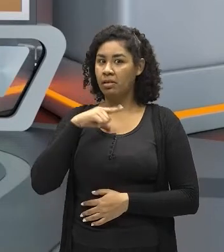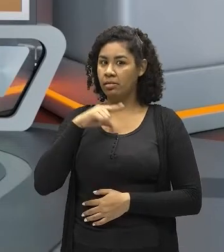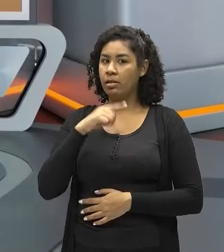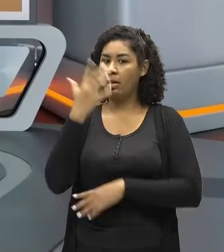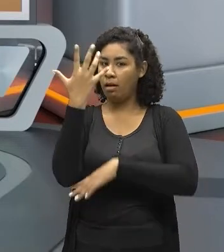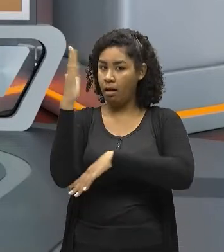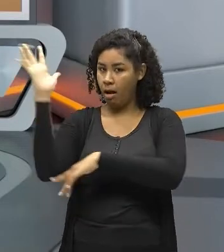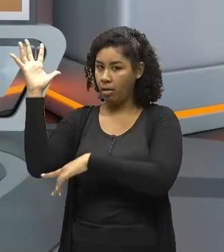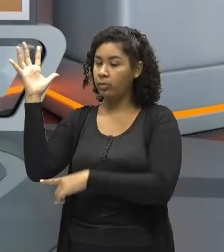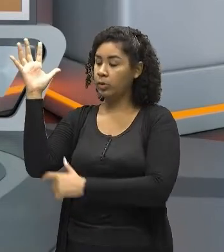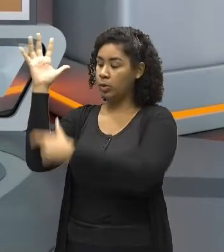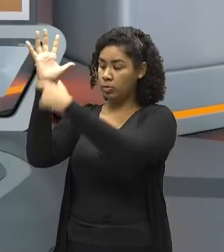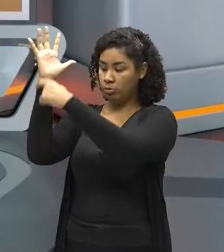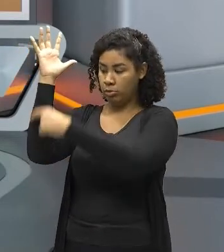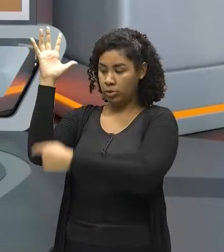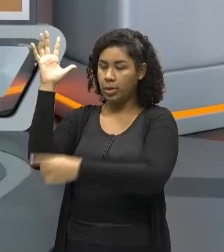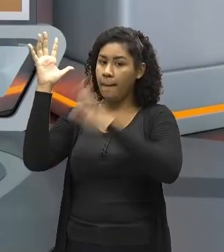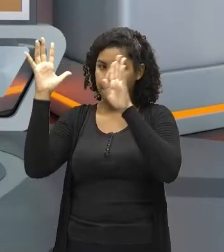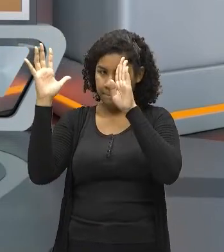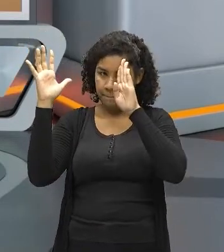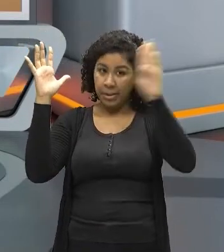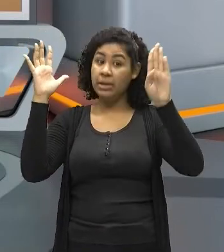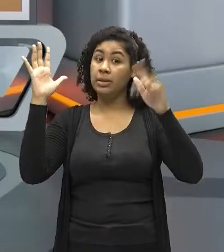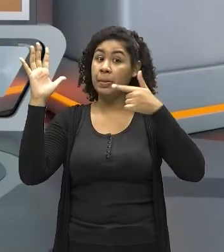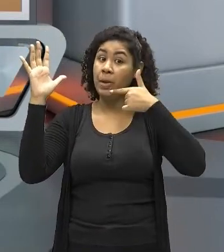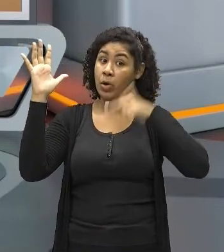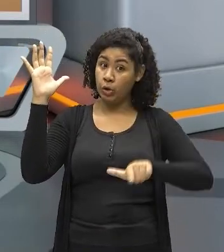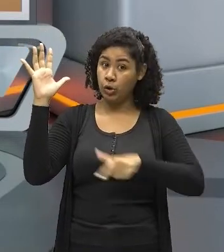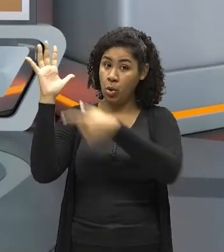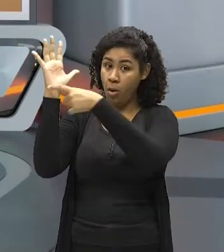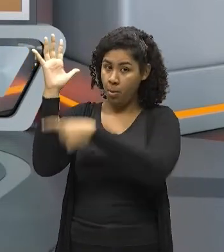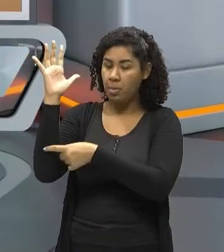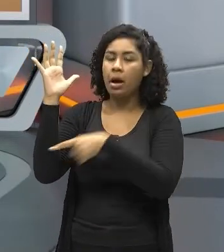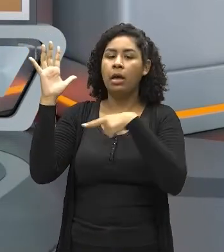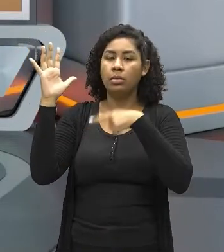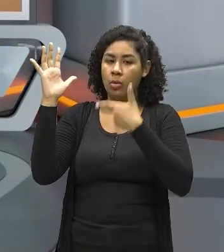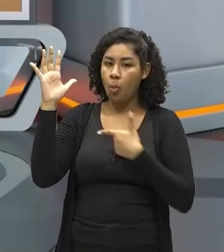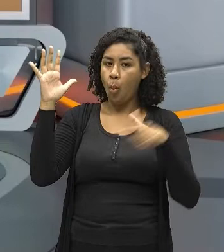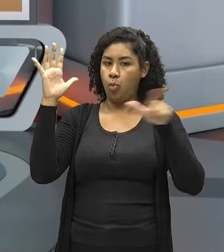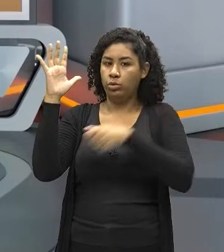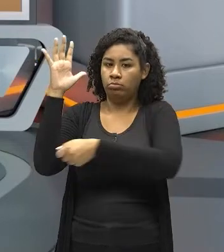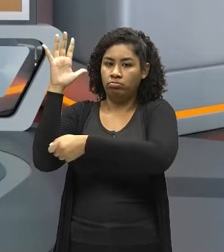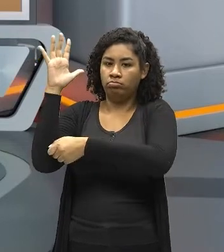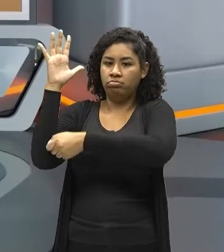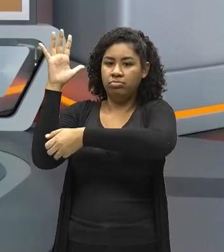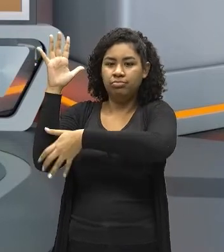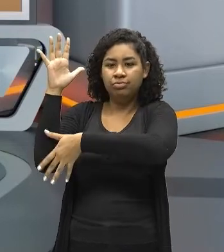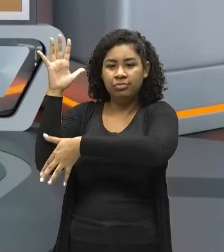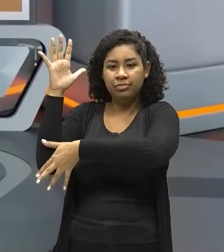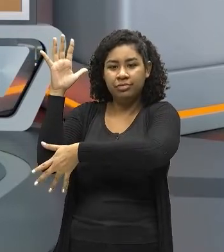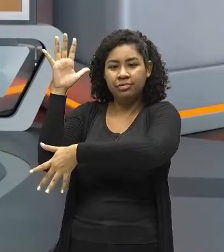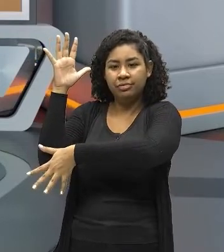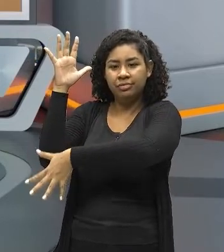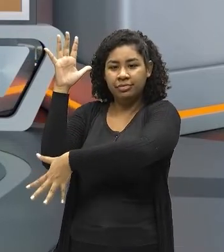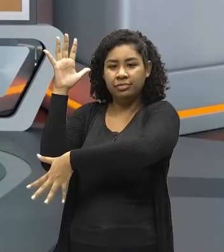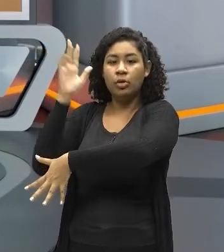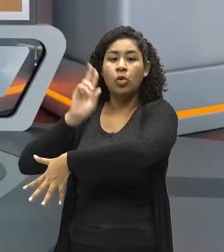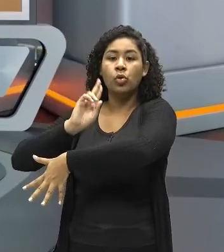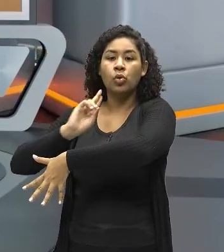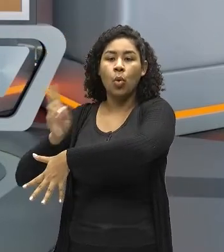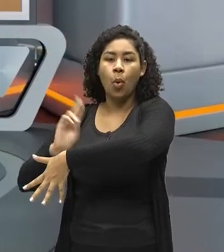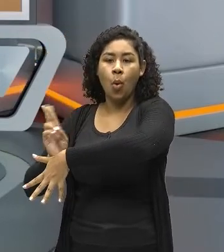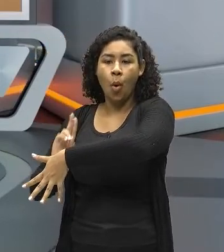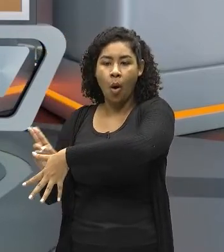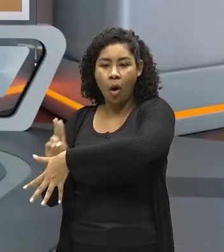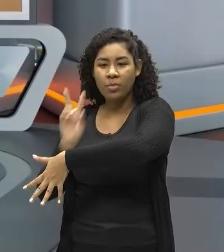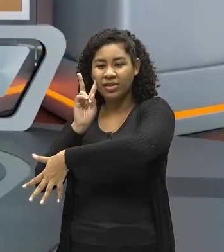grande contribuição de outras famílias linguísticas. Olha aí, as raízes. Aí você